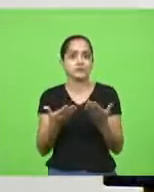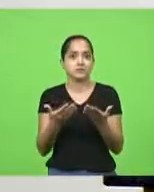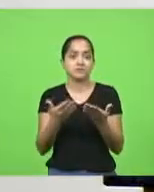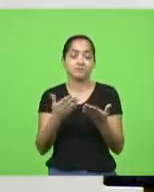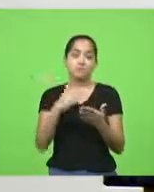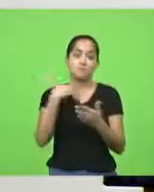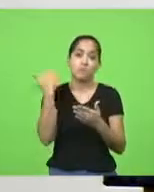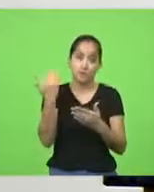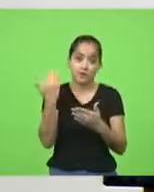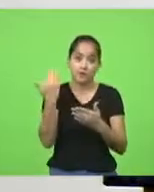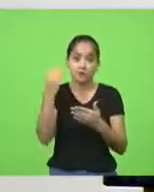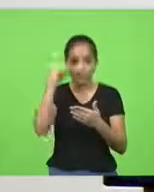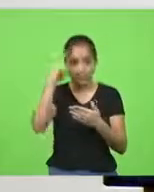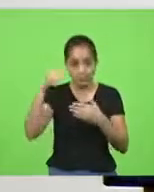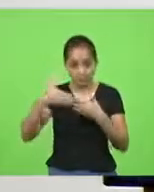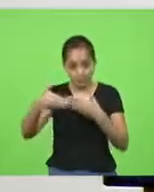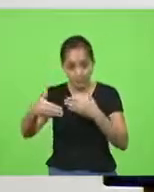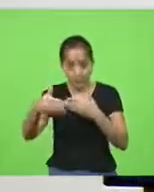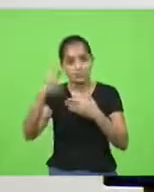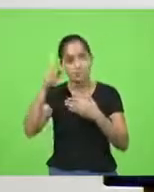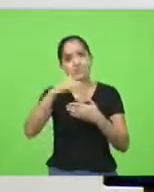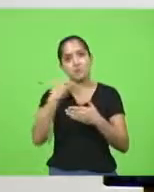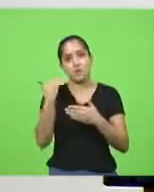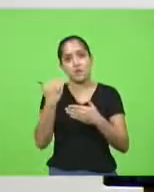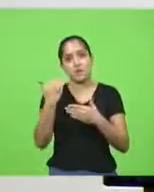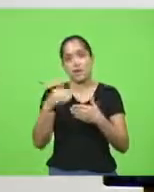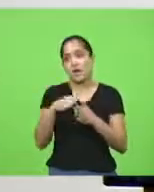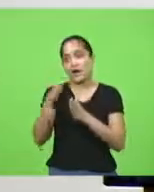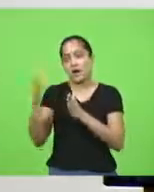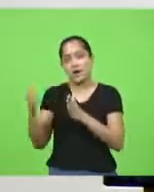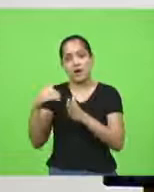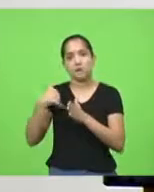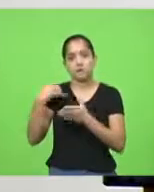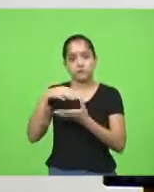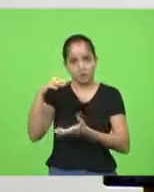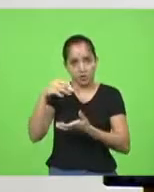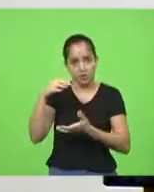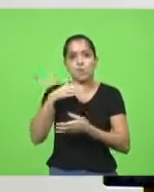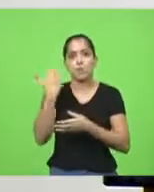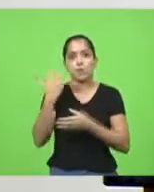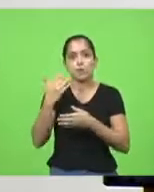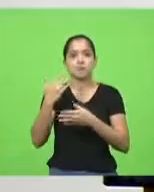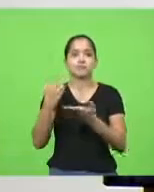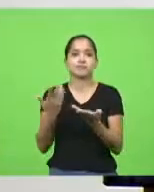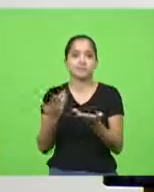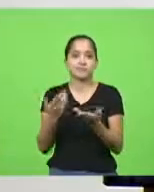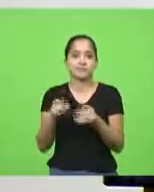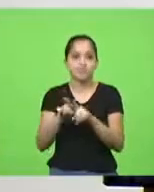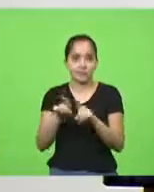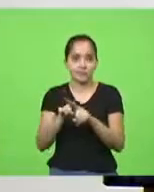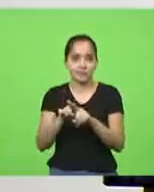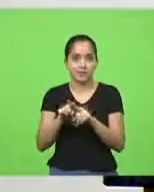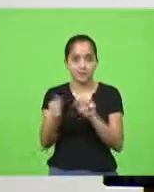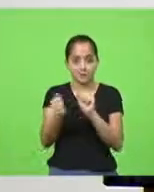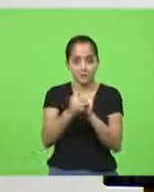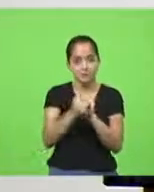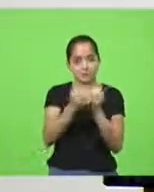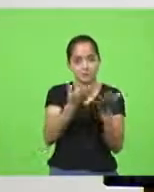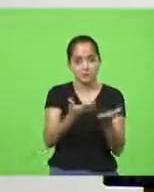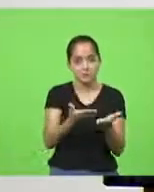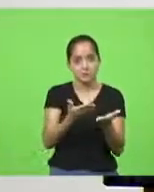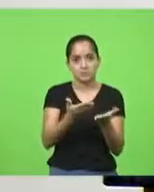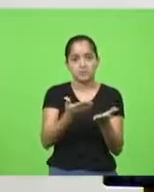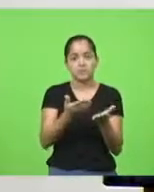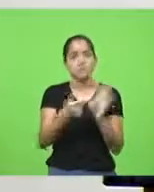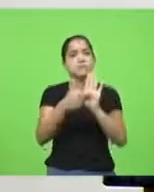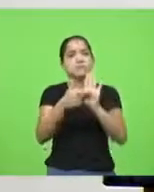morreu na outra segunda-feira, a senhora que estava no lado também positivou, morreu dois dias depois. Quero falar aqui alguns fatos para a gente